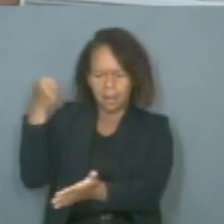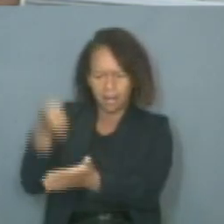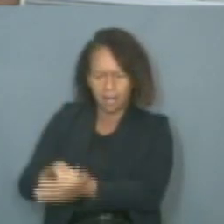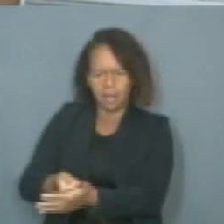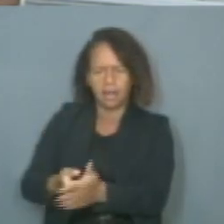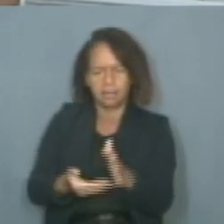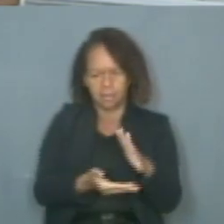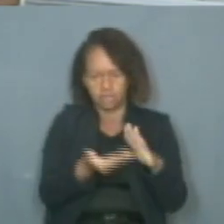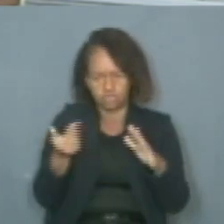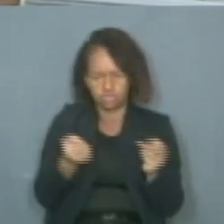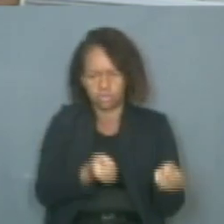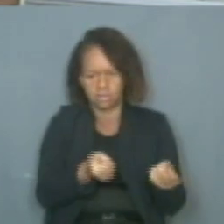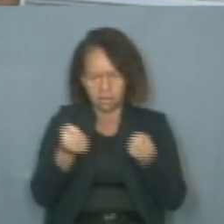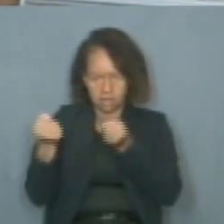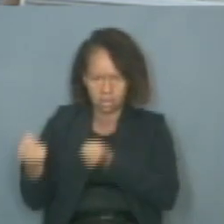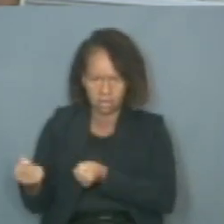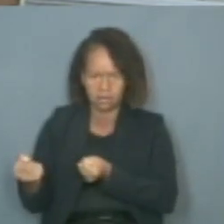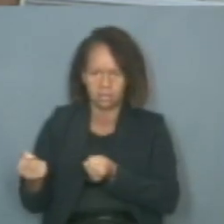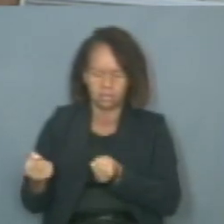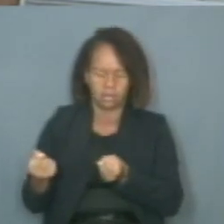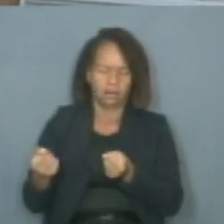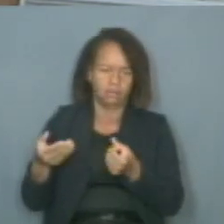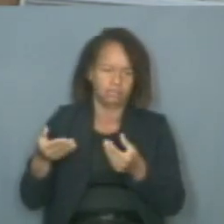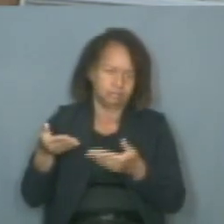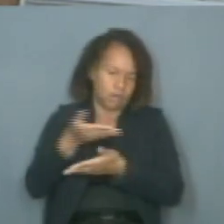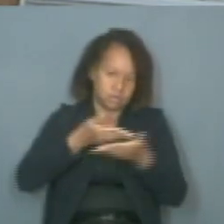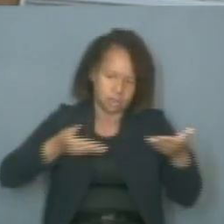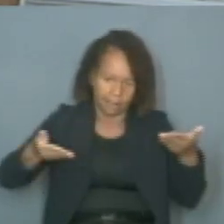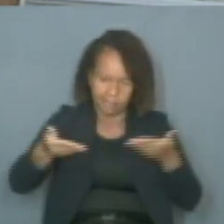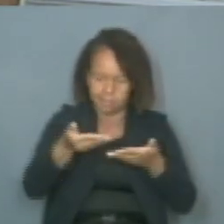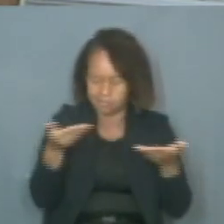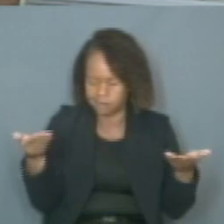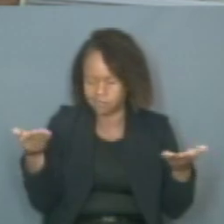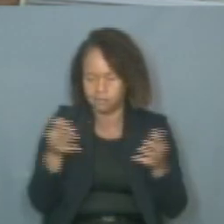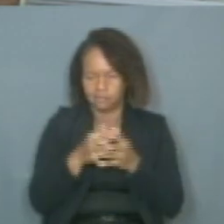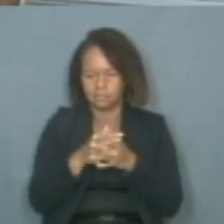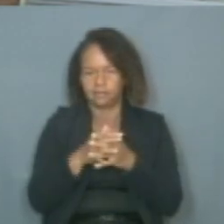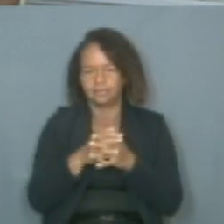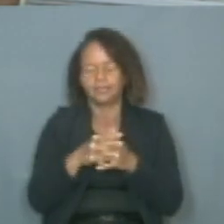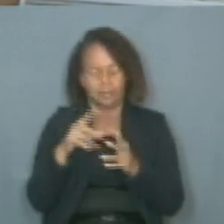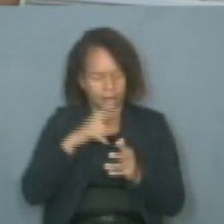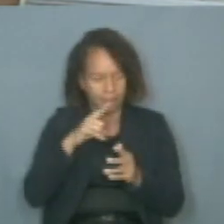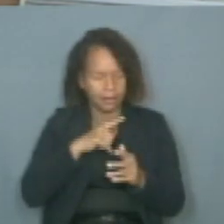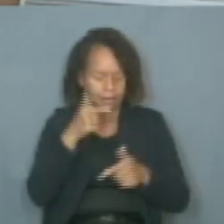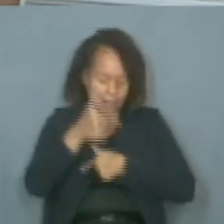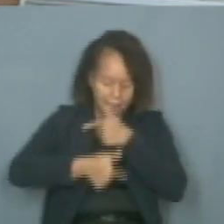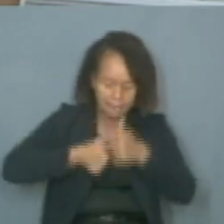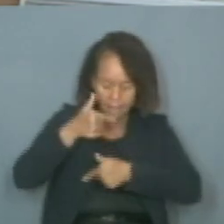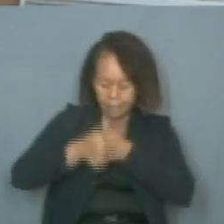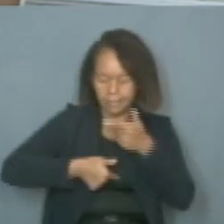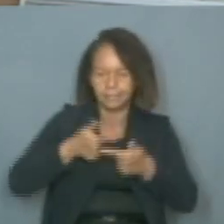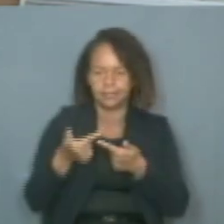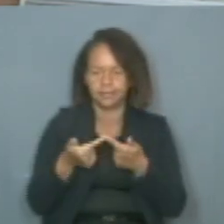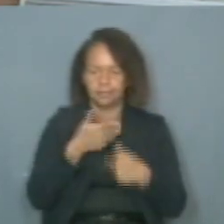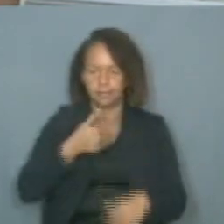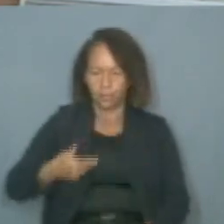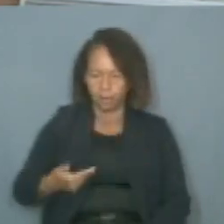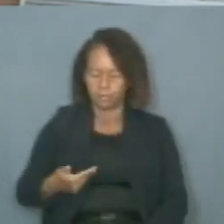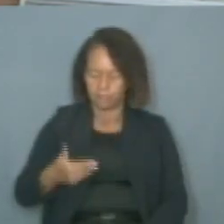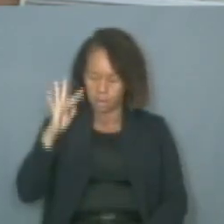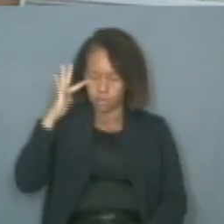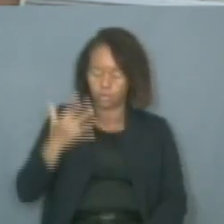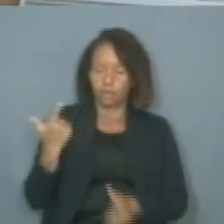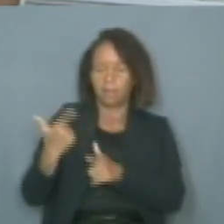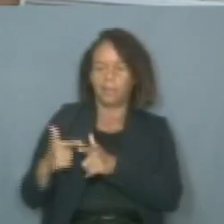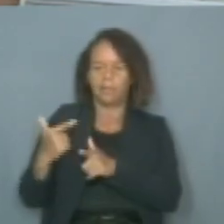o reboque, o convênio, na verdade, tendo que ter funcionalismo público para resolver